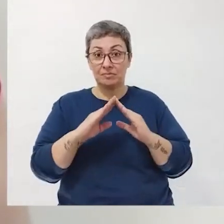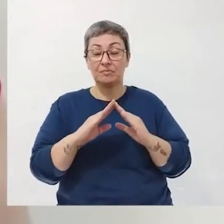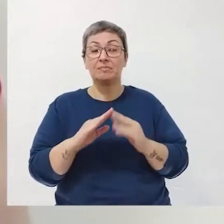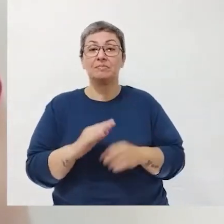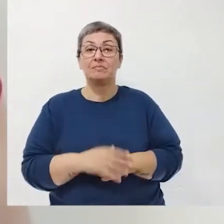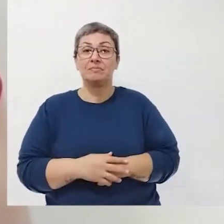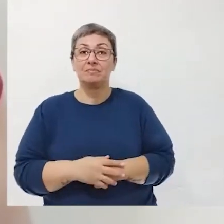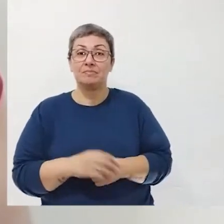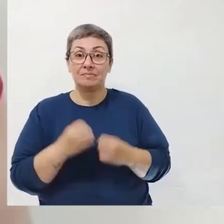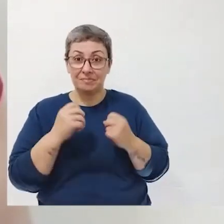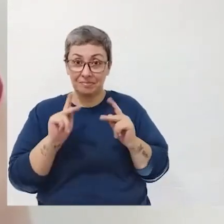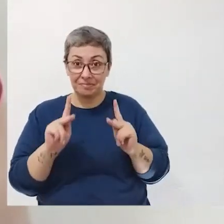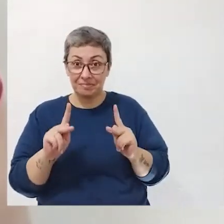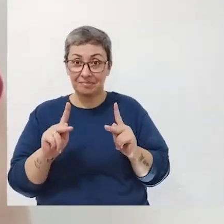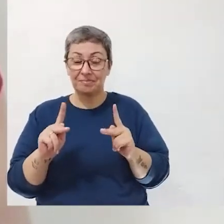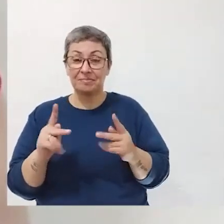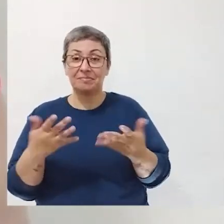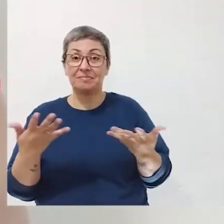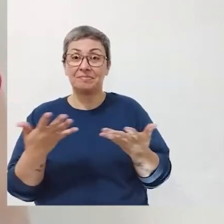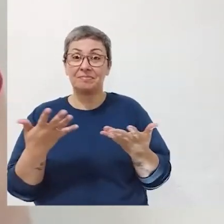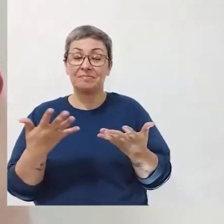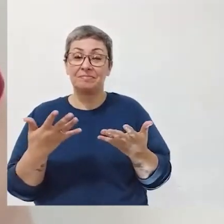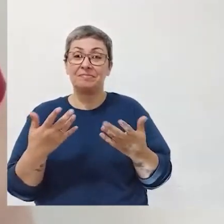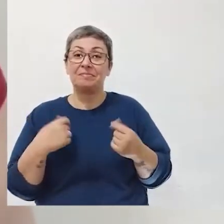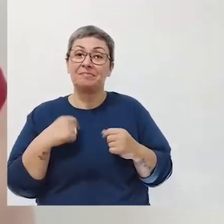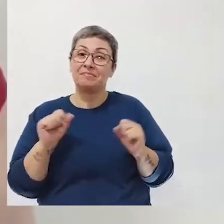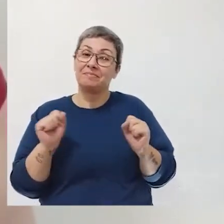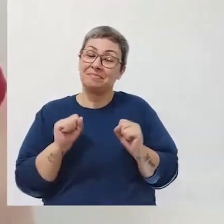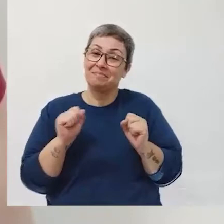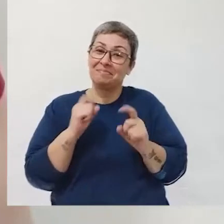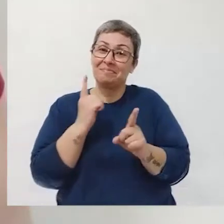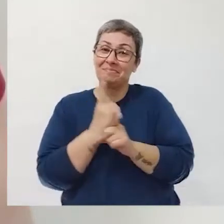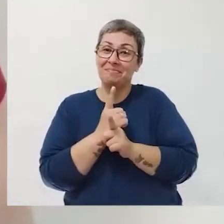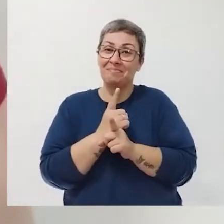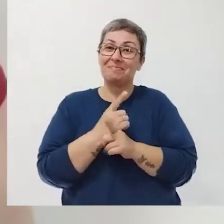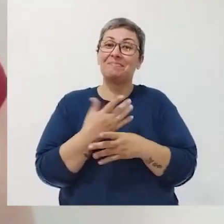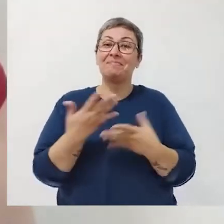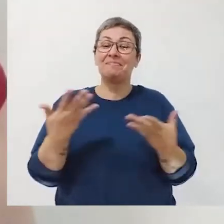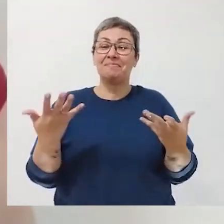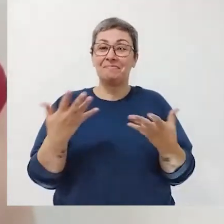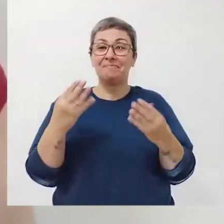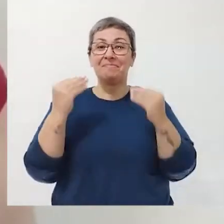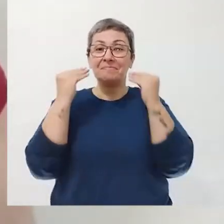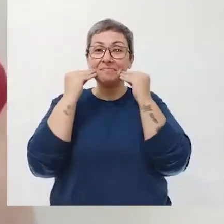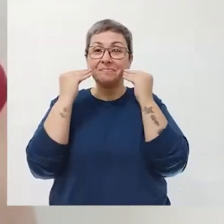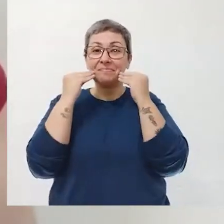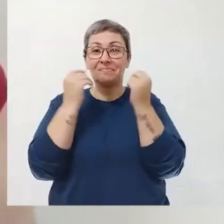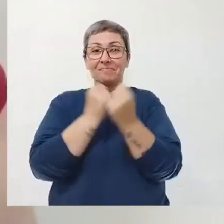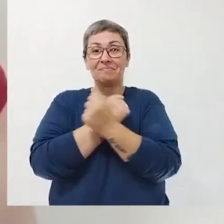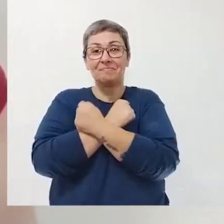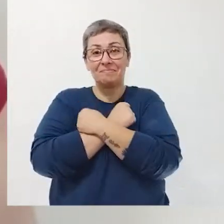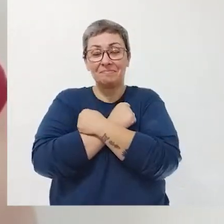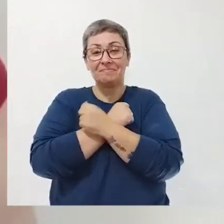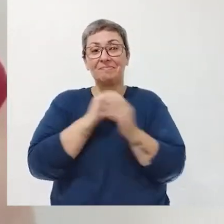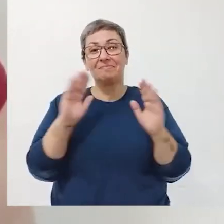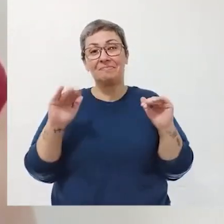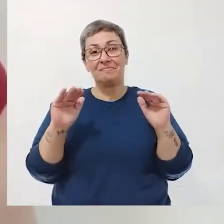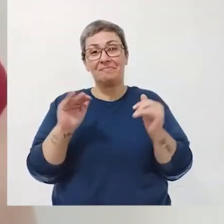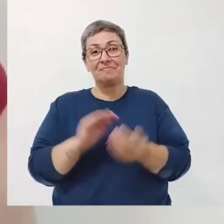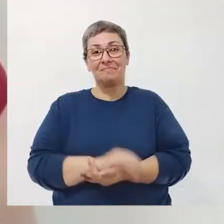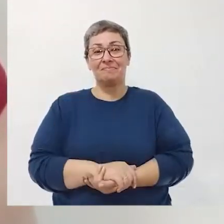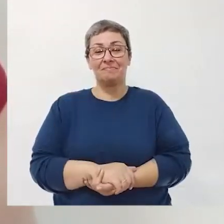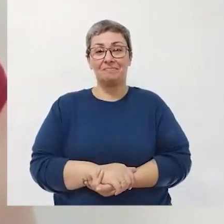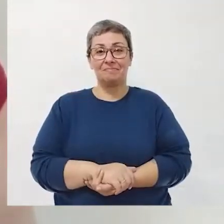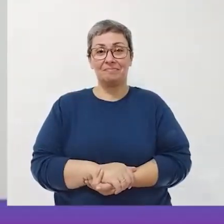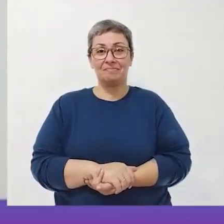#EjaSaberesEmCasa. Tudo bem? Bom, adorei encontrar vocês. Um grande abraço e até a